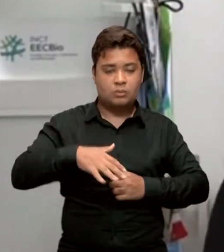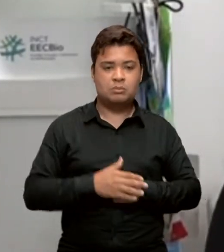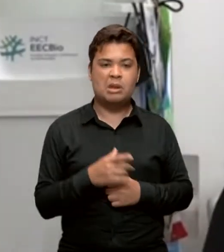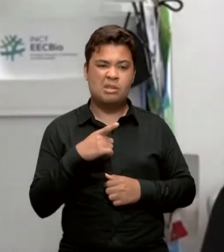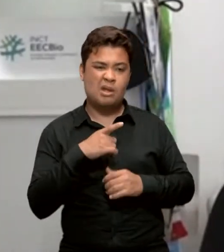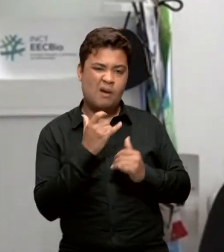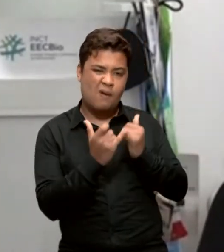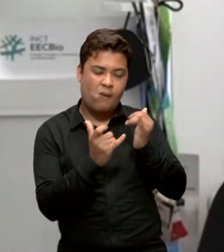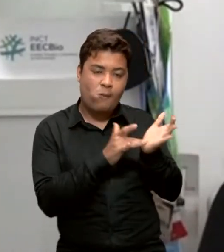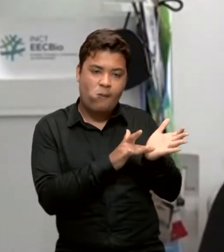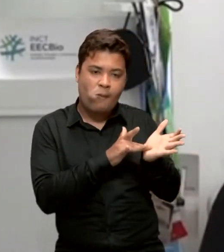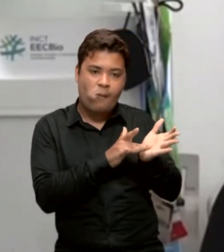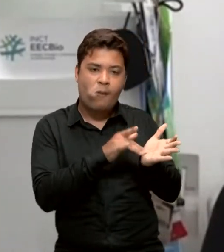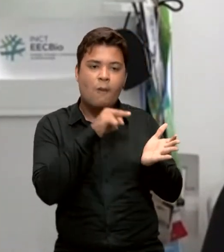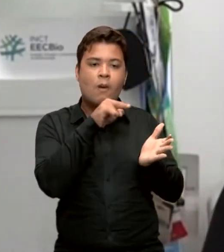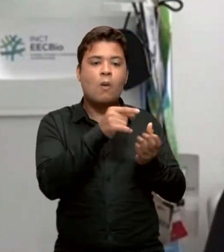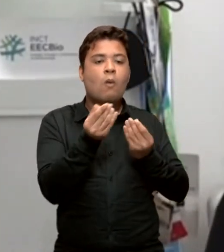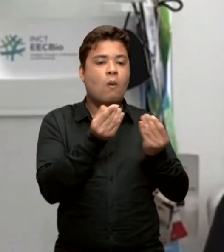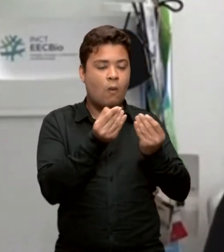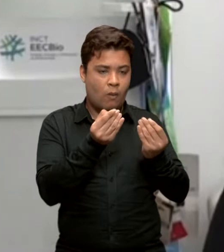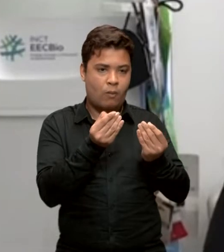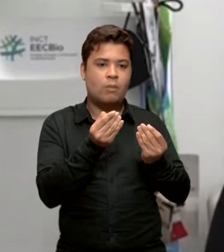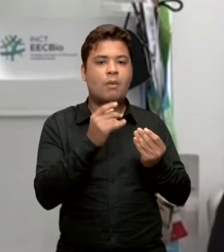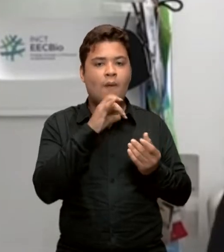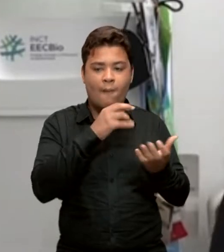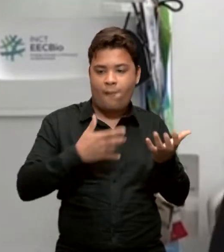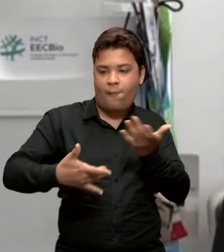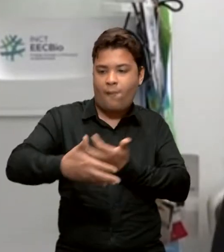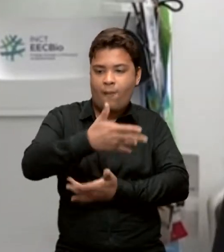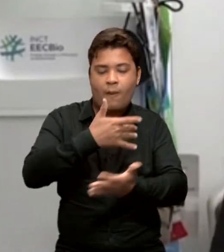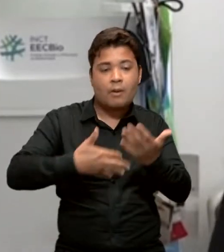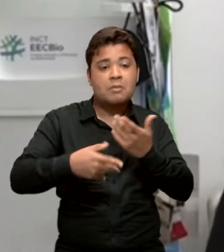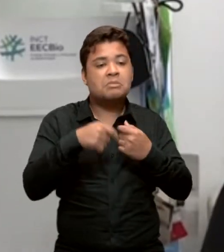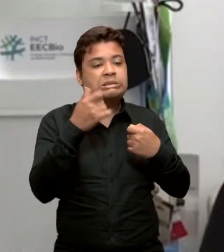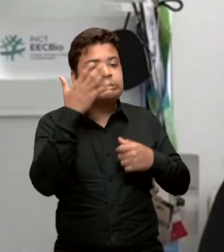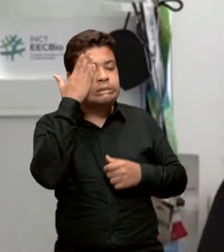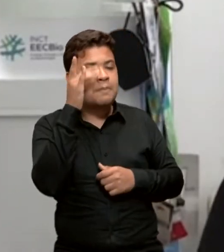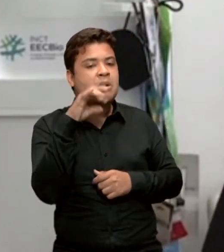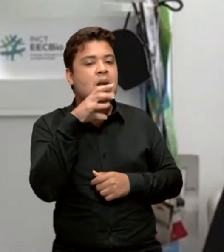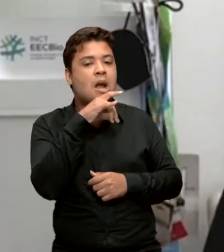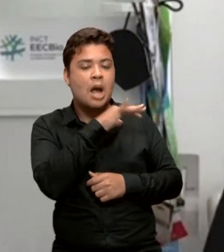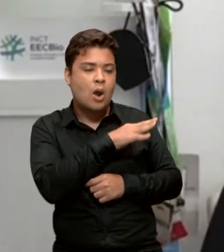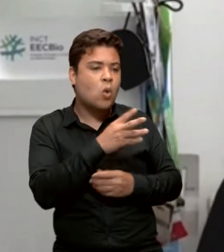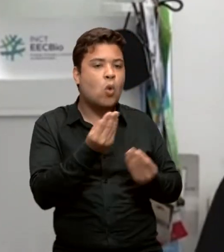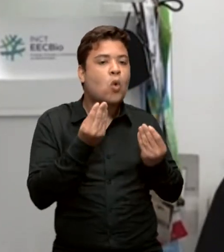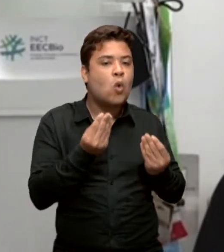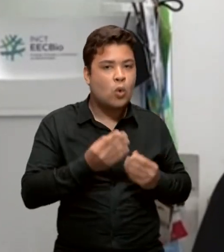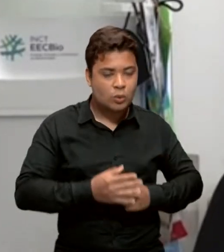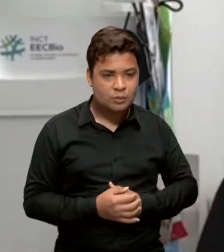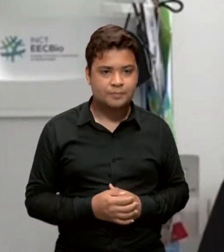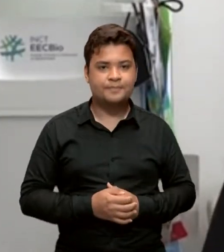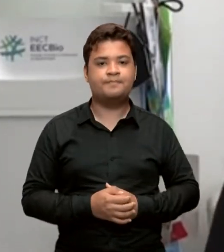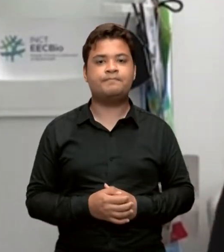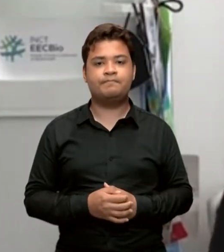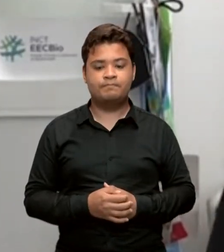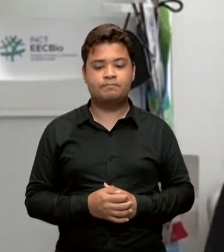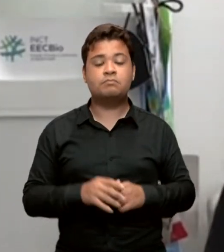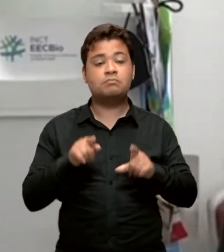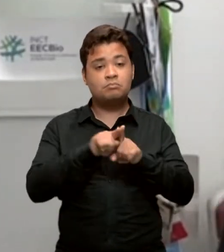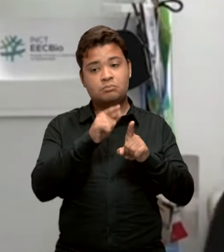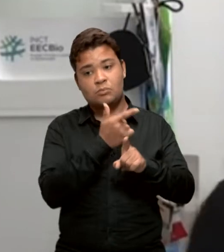custos de termorregulação, né, a quantidade de calor para manter a temperatura constante, né, e um outro